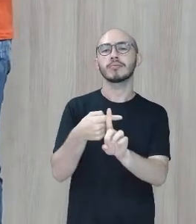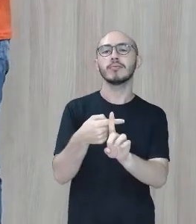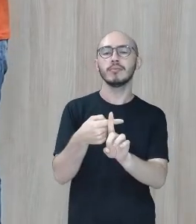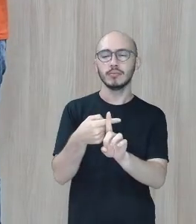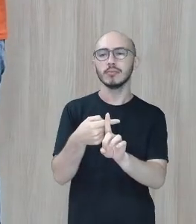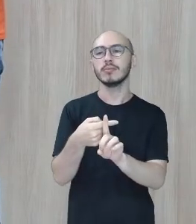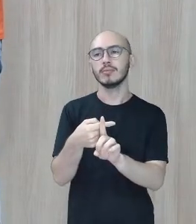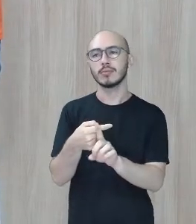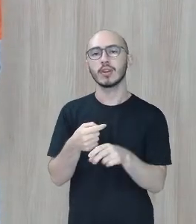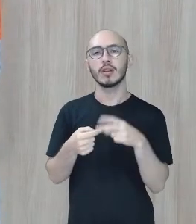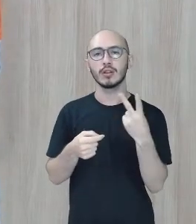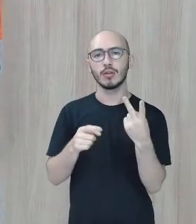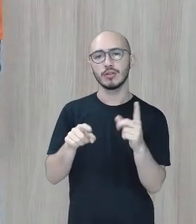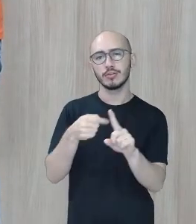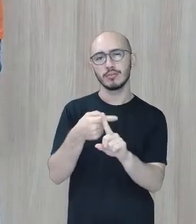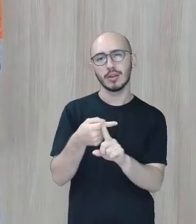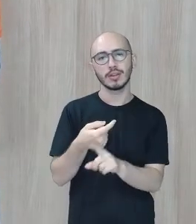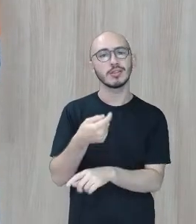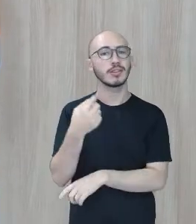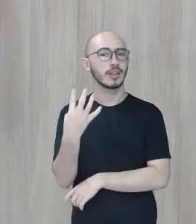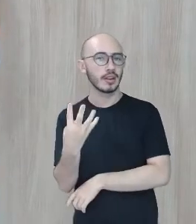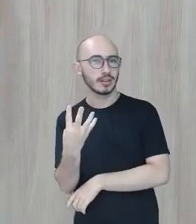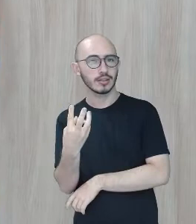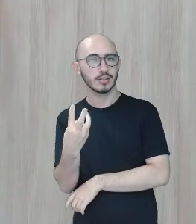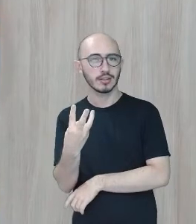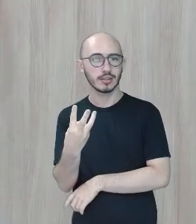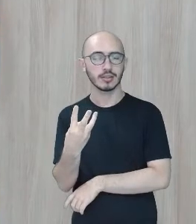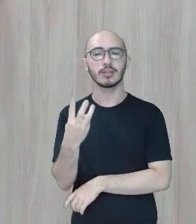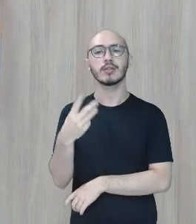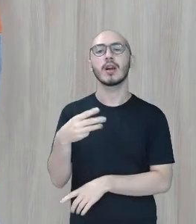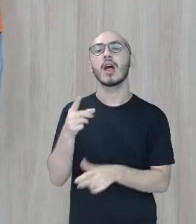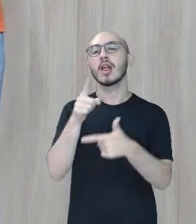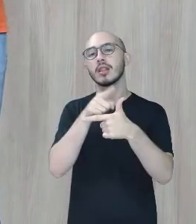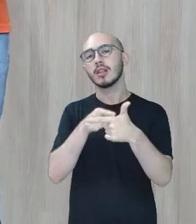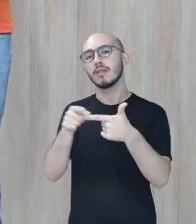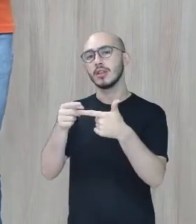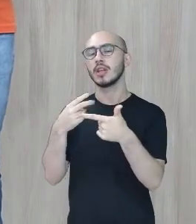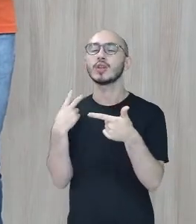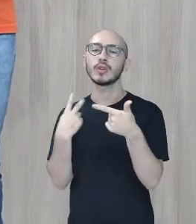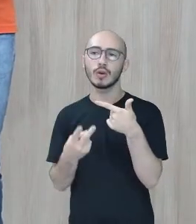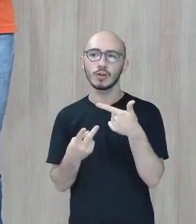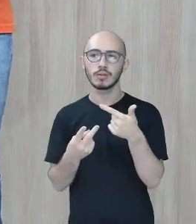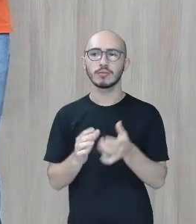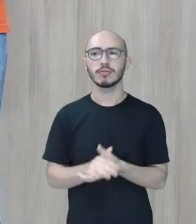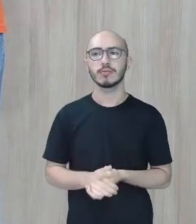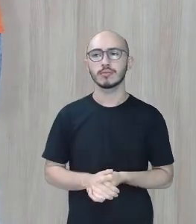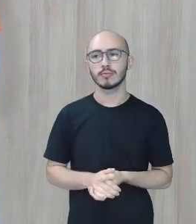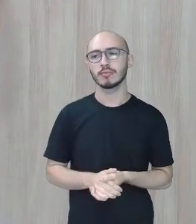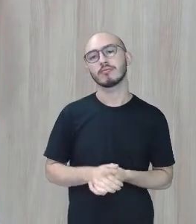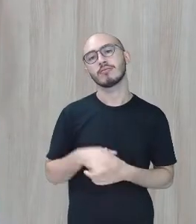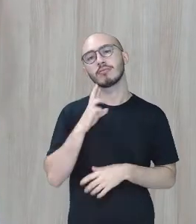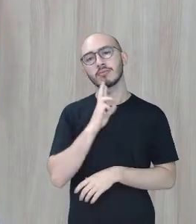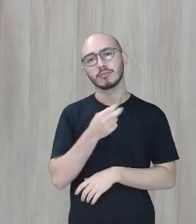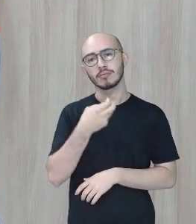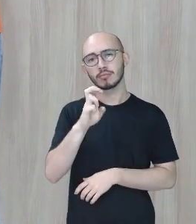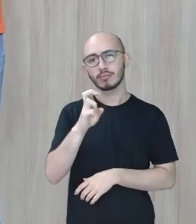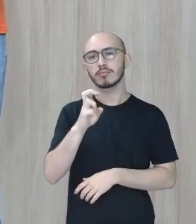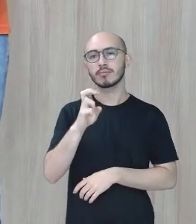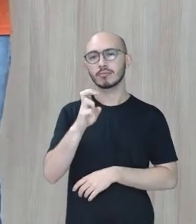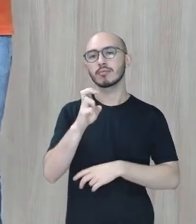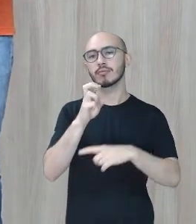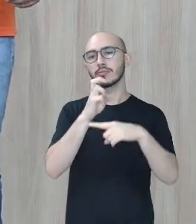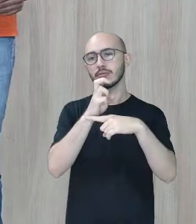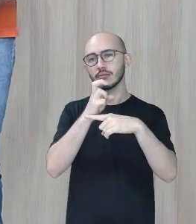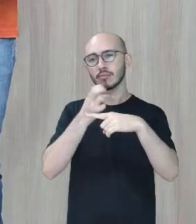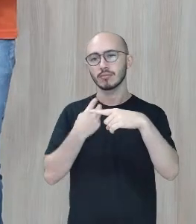eu somei aí o 2 com o 3, certo? E dividi por 2. 2 mais 3 é igual a 5. E 5